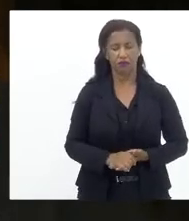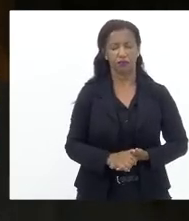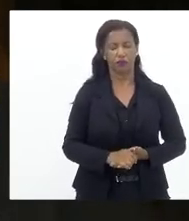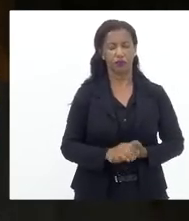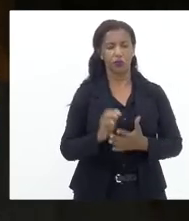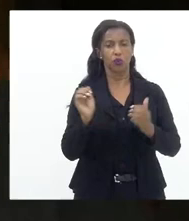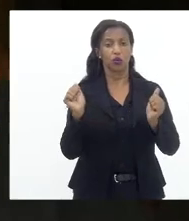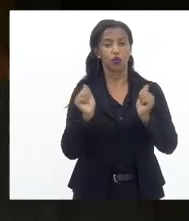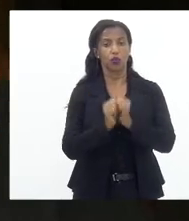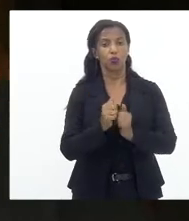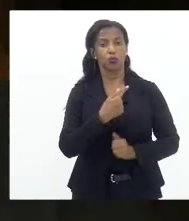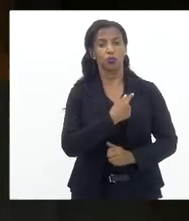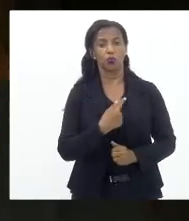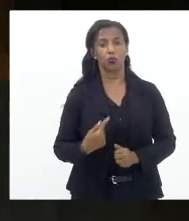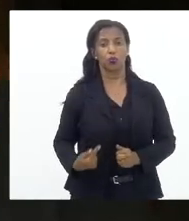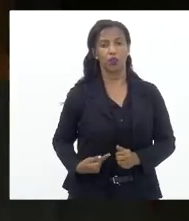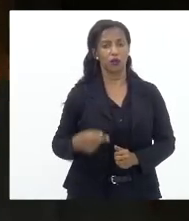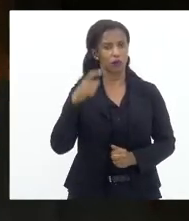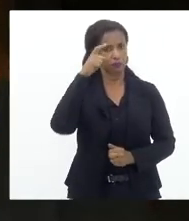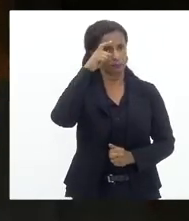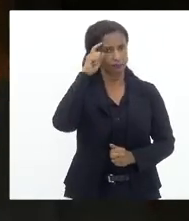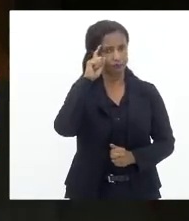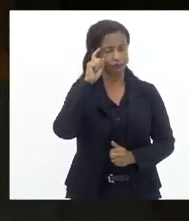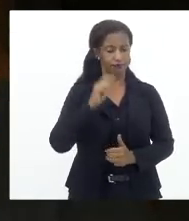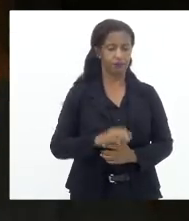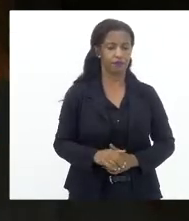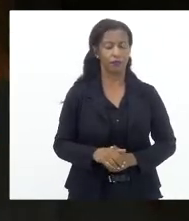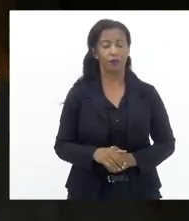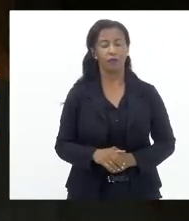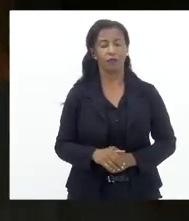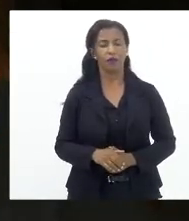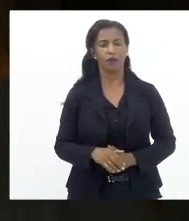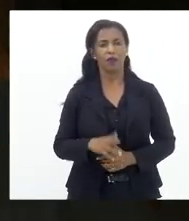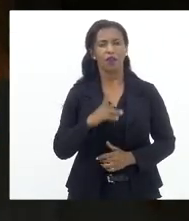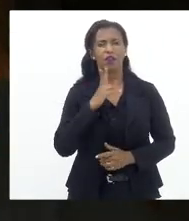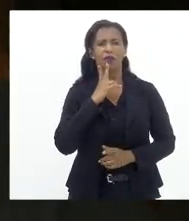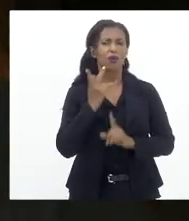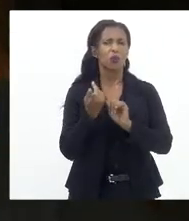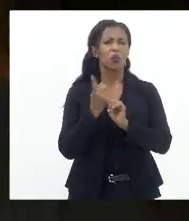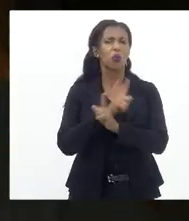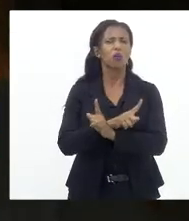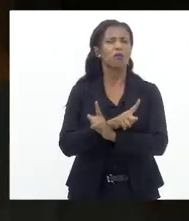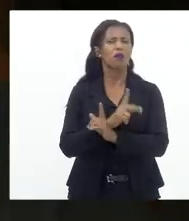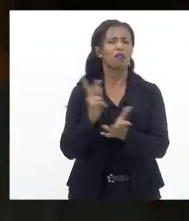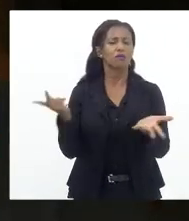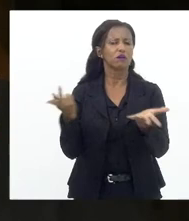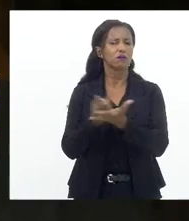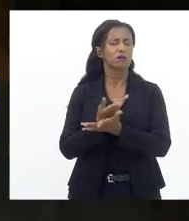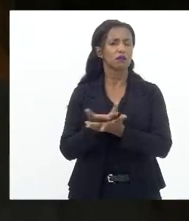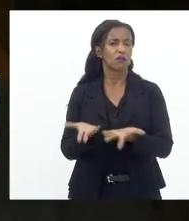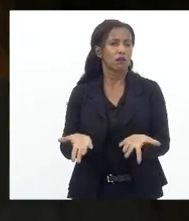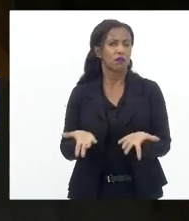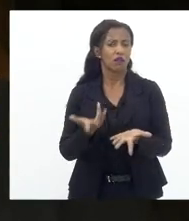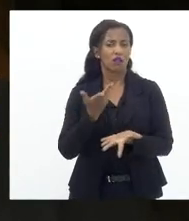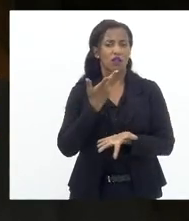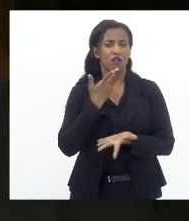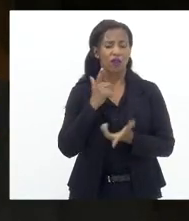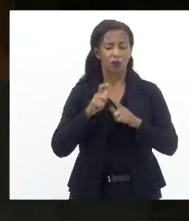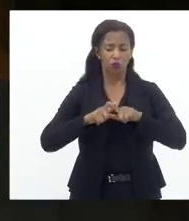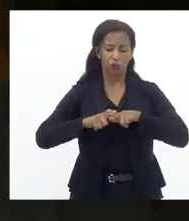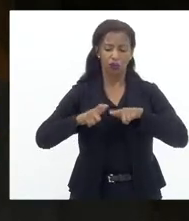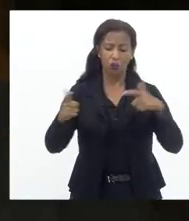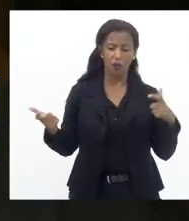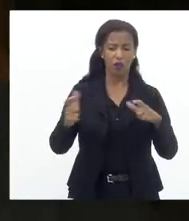junto com o governador Cláudio Castro disse ao contrário do que está acontecendo disseram das